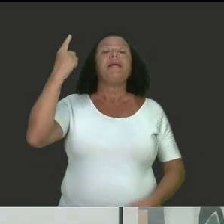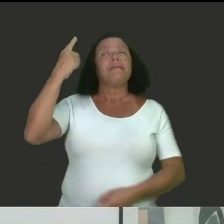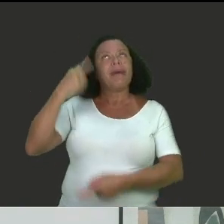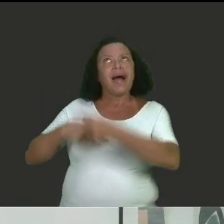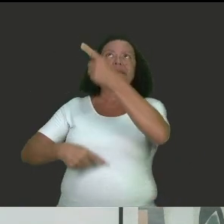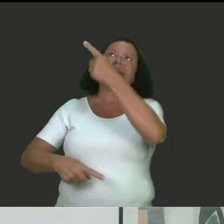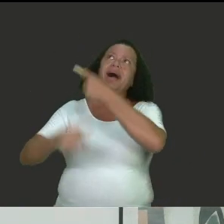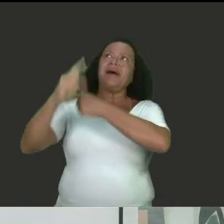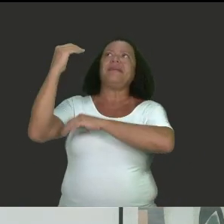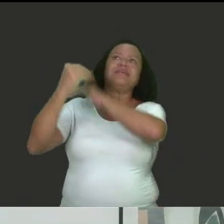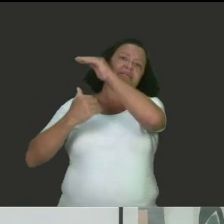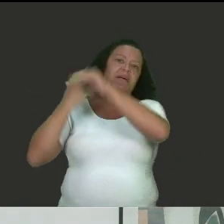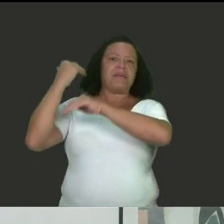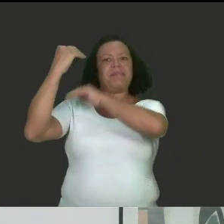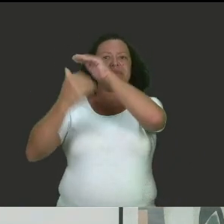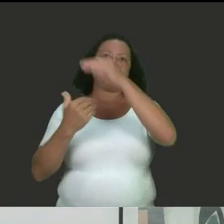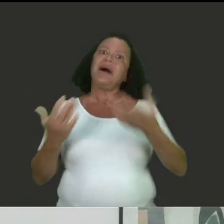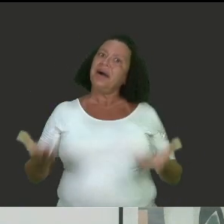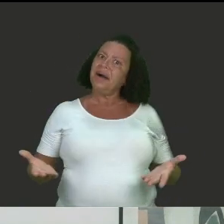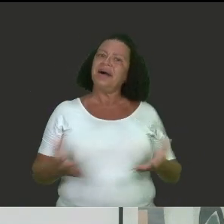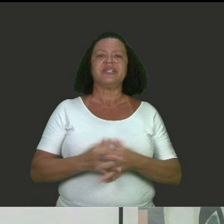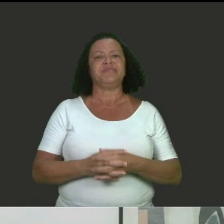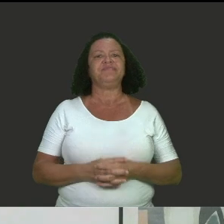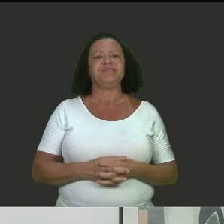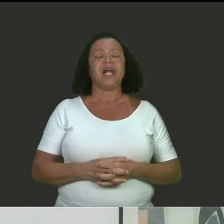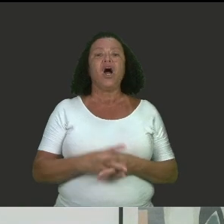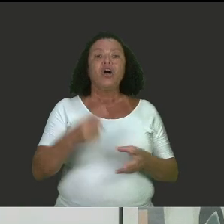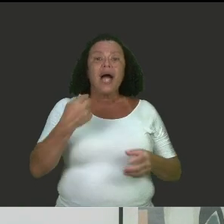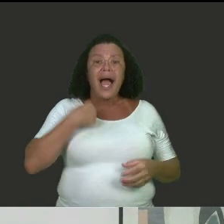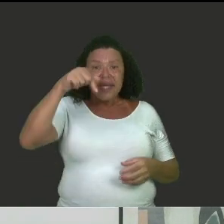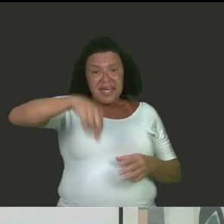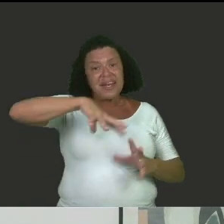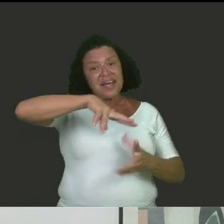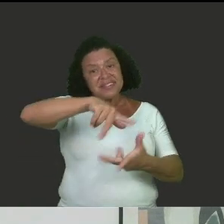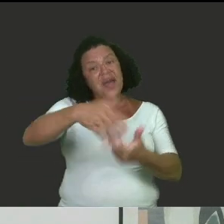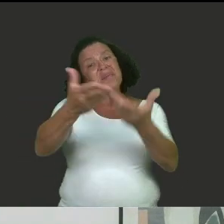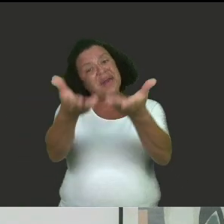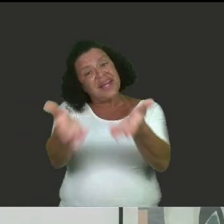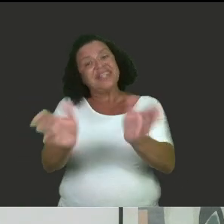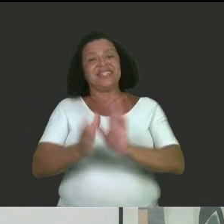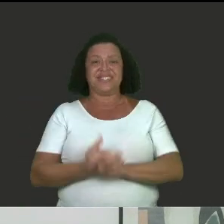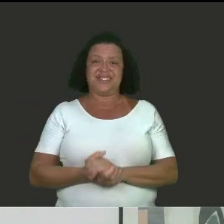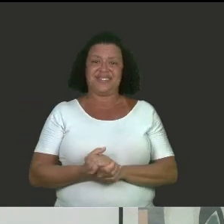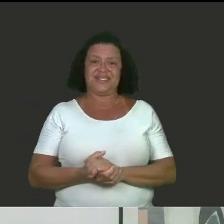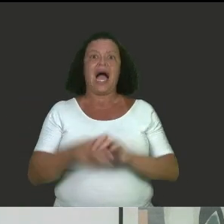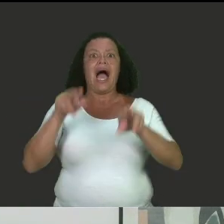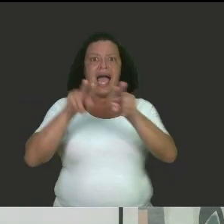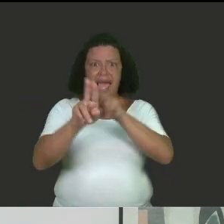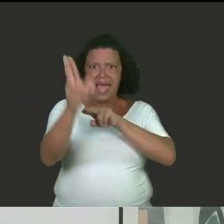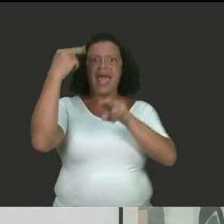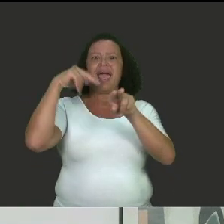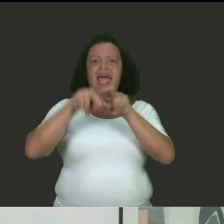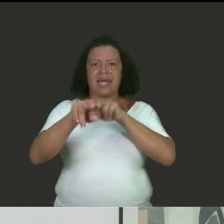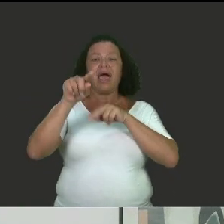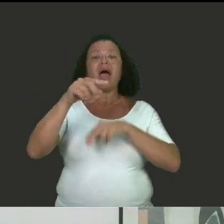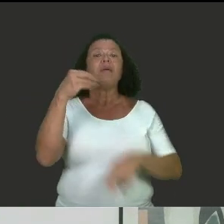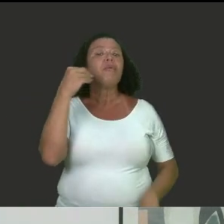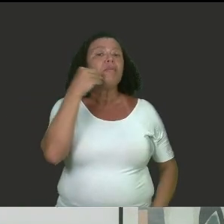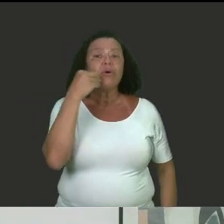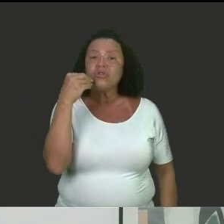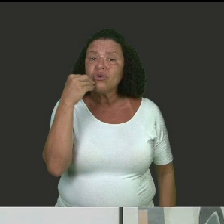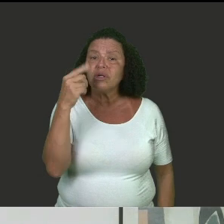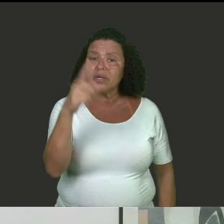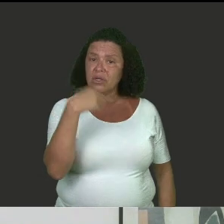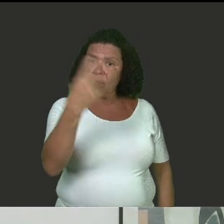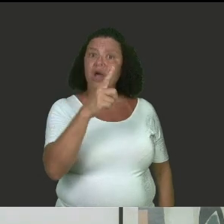progredir na nossa escala evolutiva, porque nós estamos aqui para isso. A reencarnação é uma oportunidade que nós temos